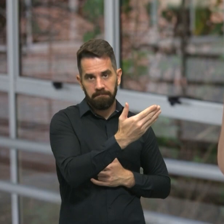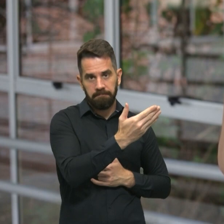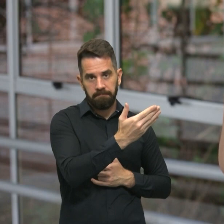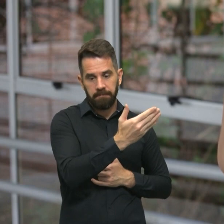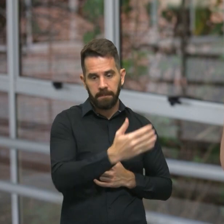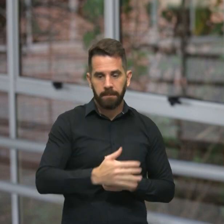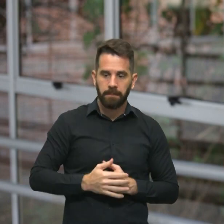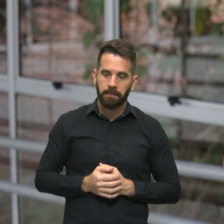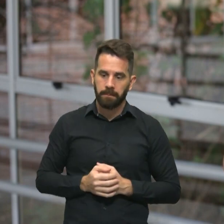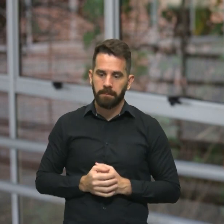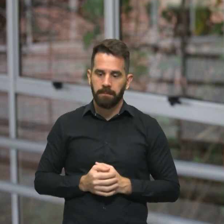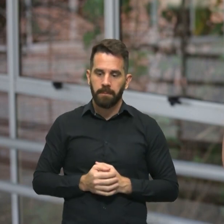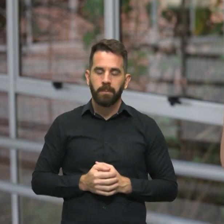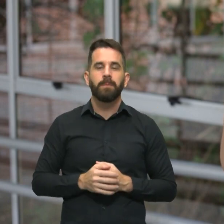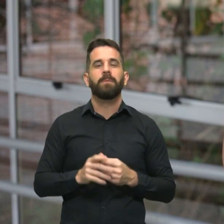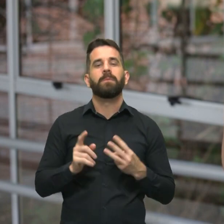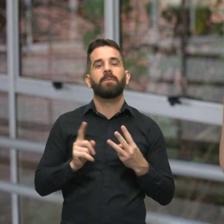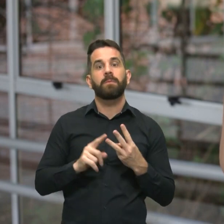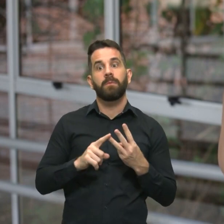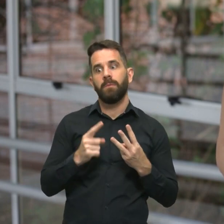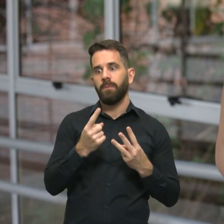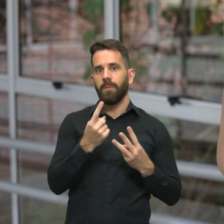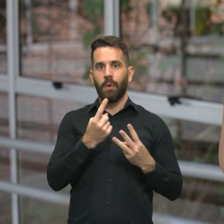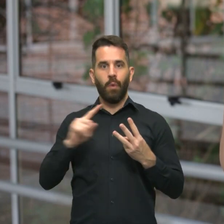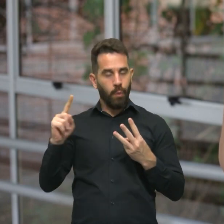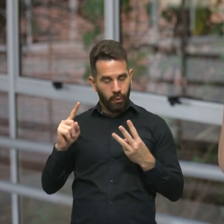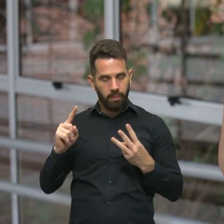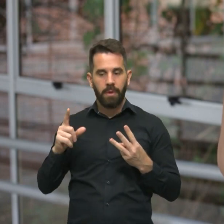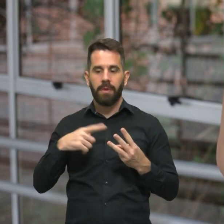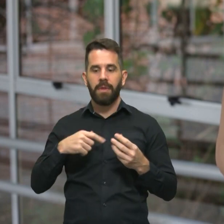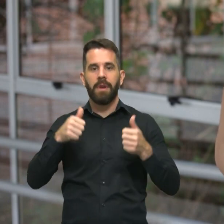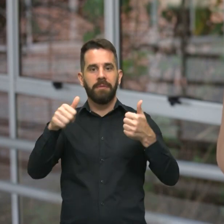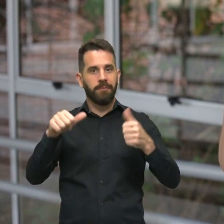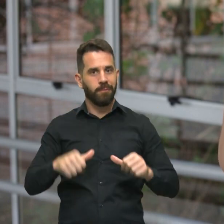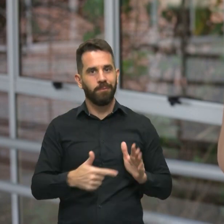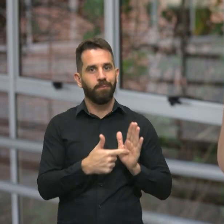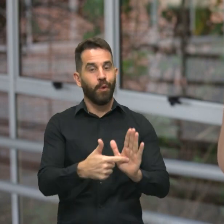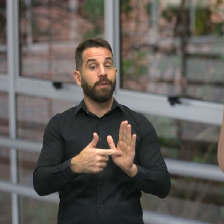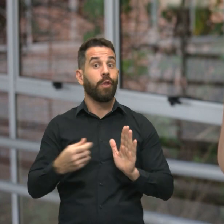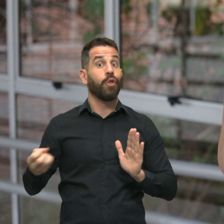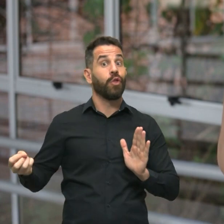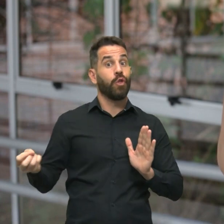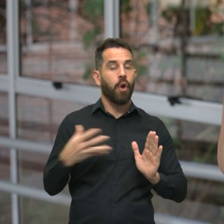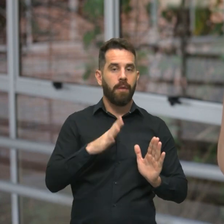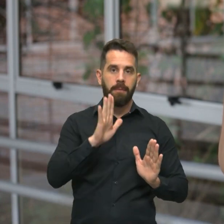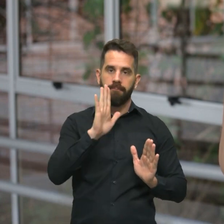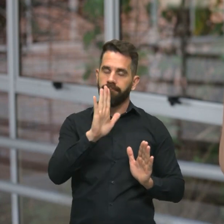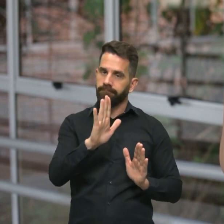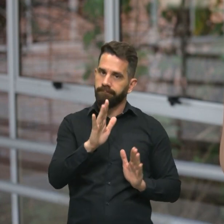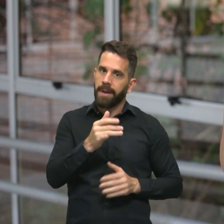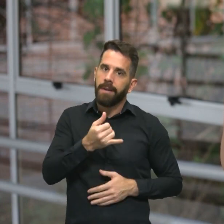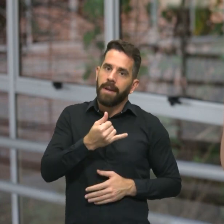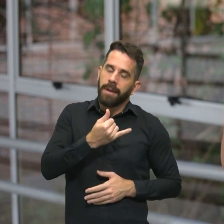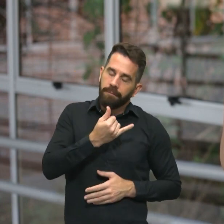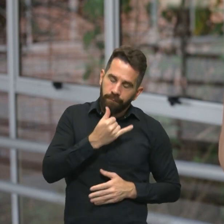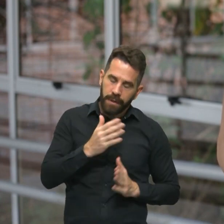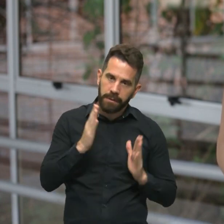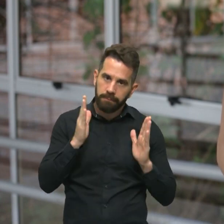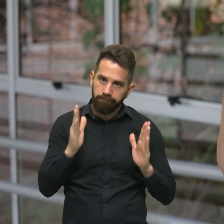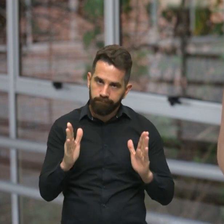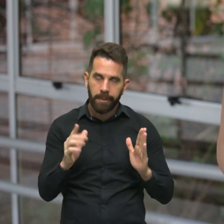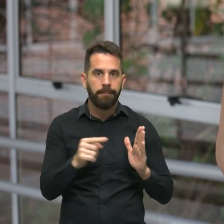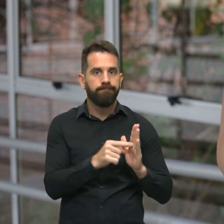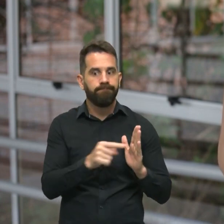fcs_UFG. E por fim, tem mais uma exposição nova na área, mas ela infelizmente vai ficar disponível por